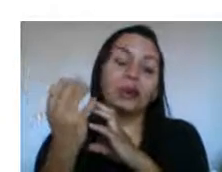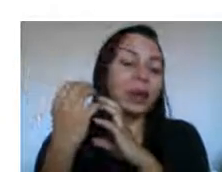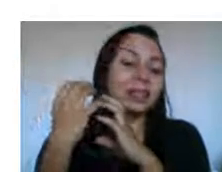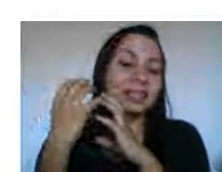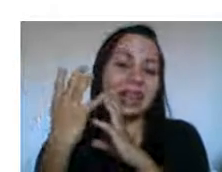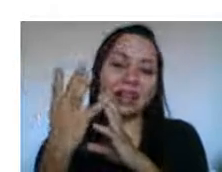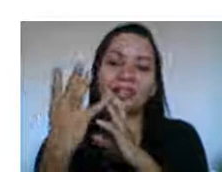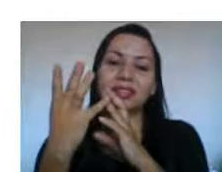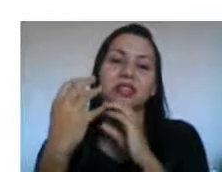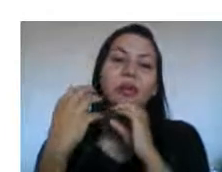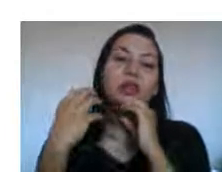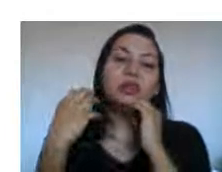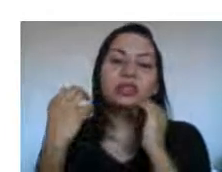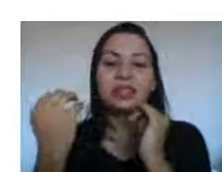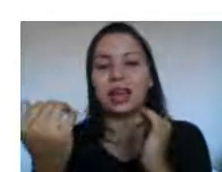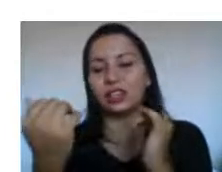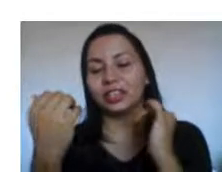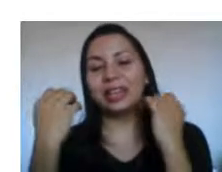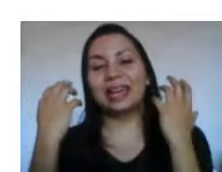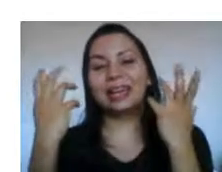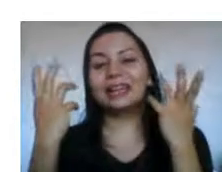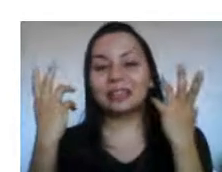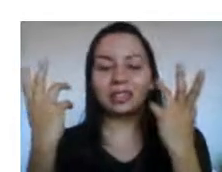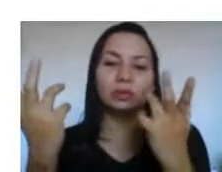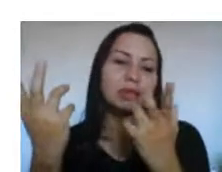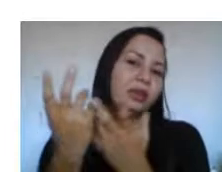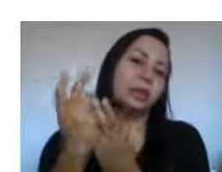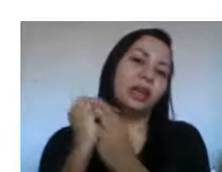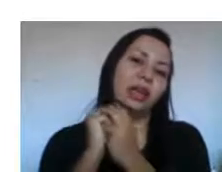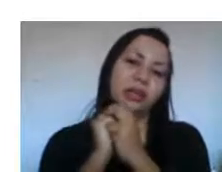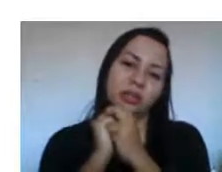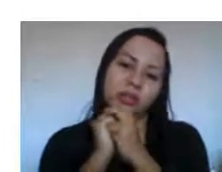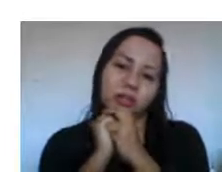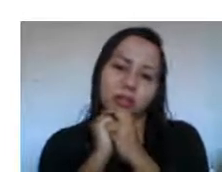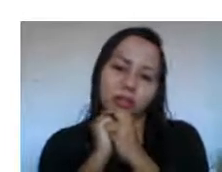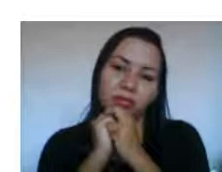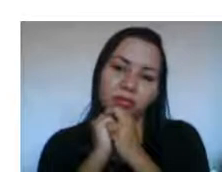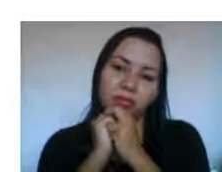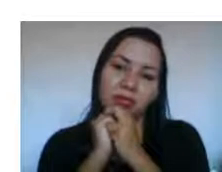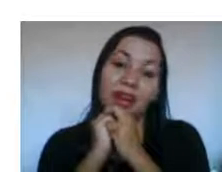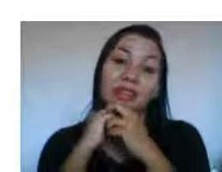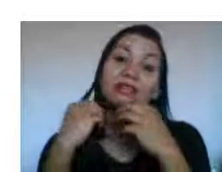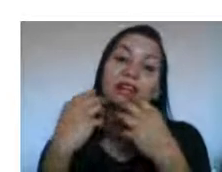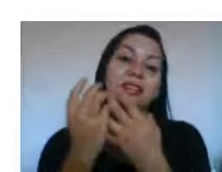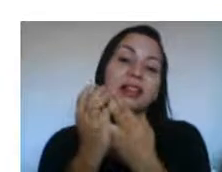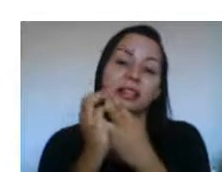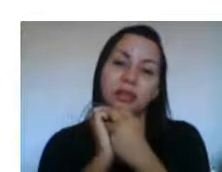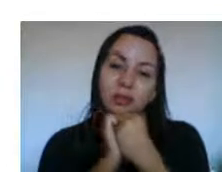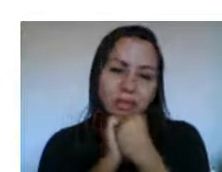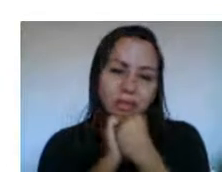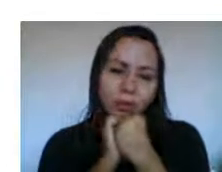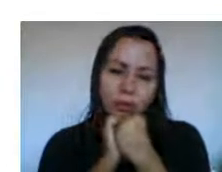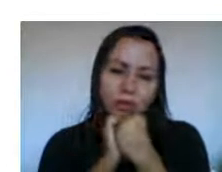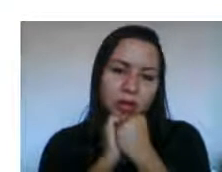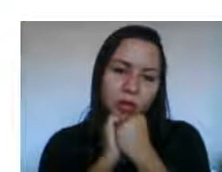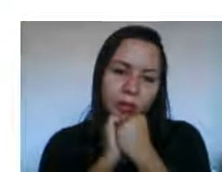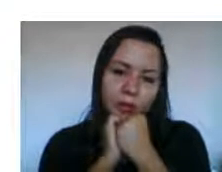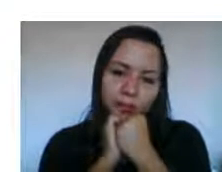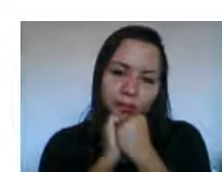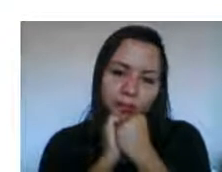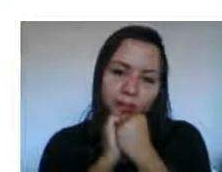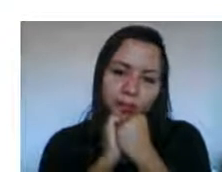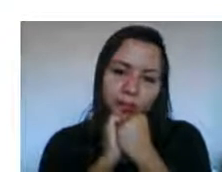apresentando o quê? Quase nada, somente o desgaste, a degradação desse ambiente, a devastação desse